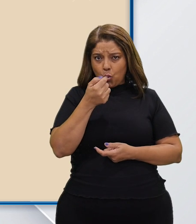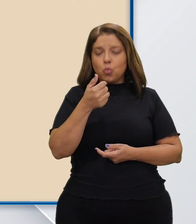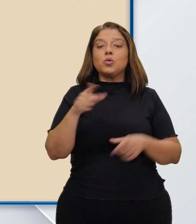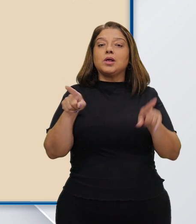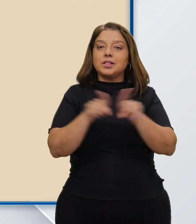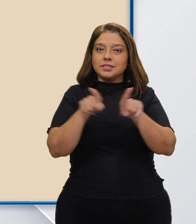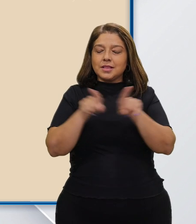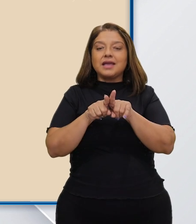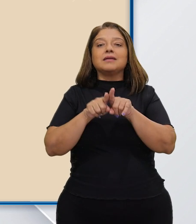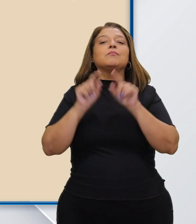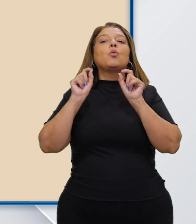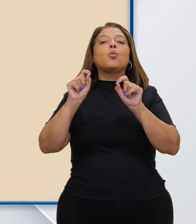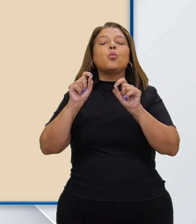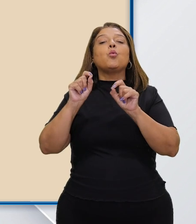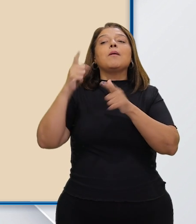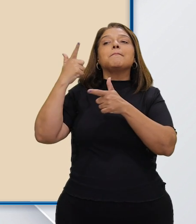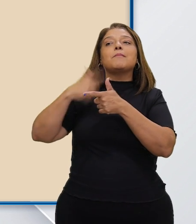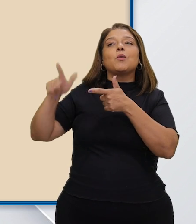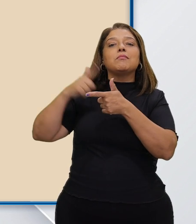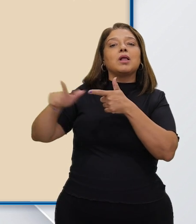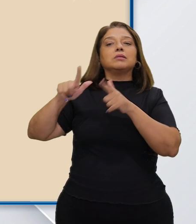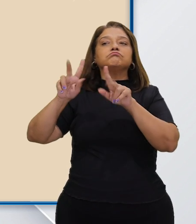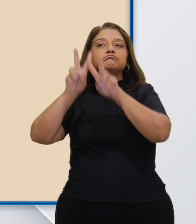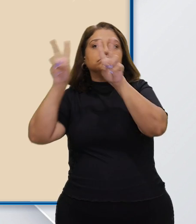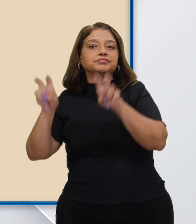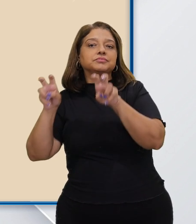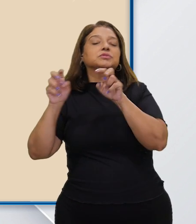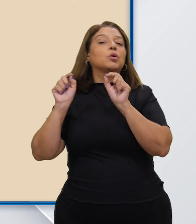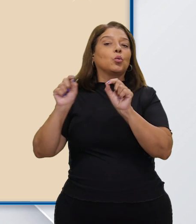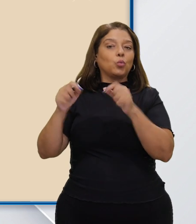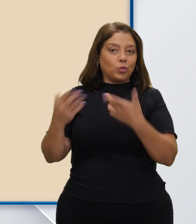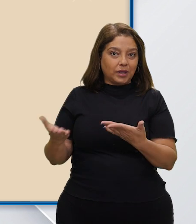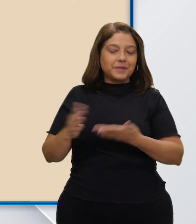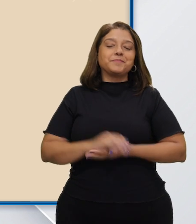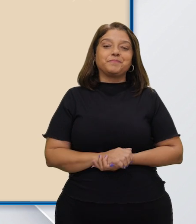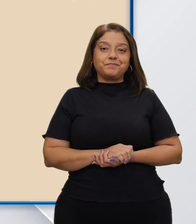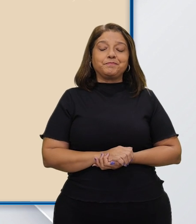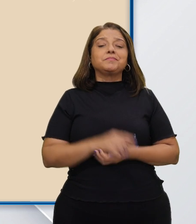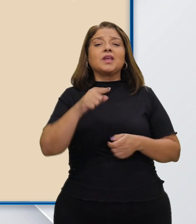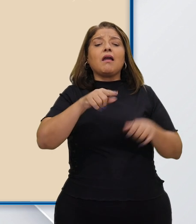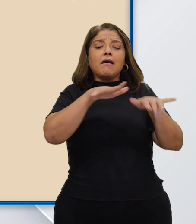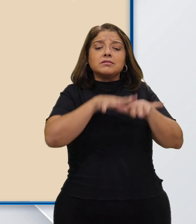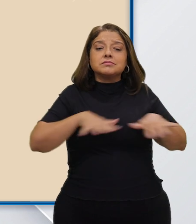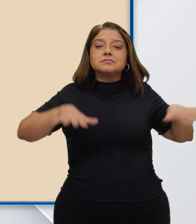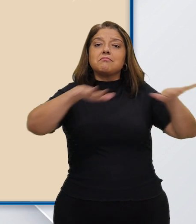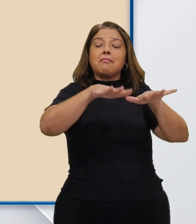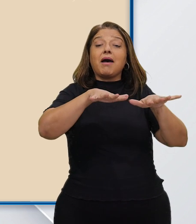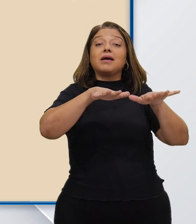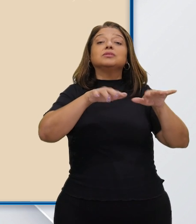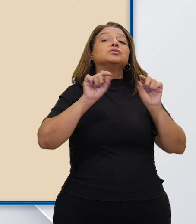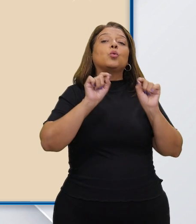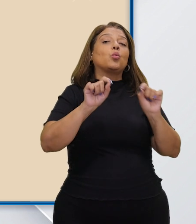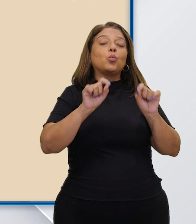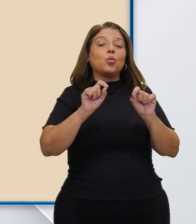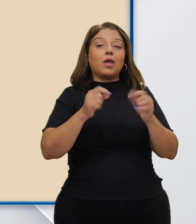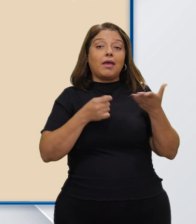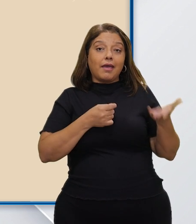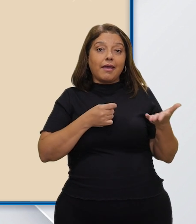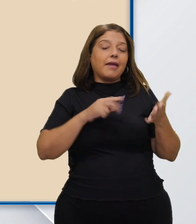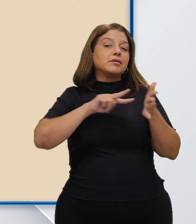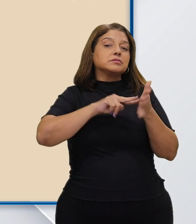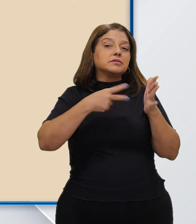o enredo. Esse espaço delimitado, pessoal, o